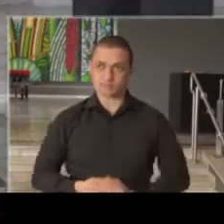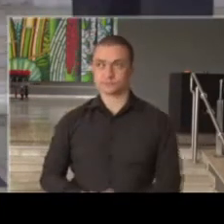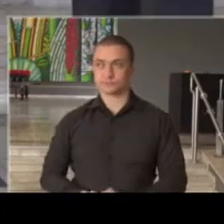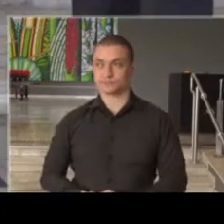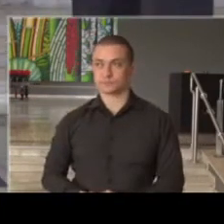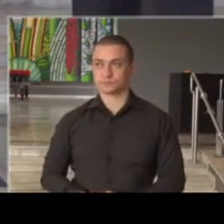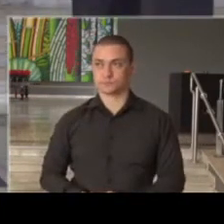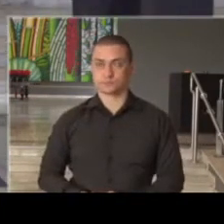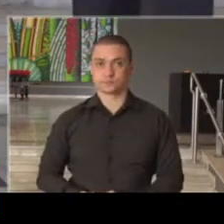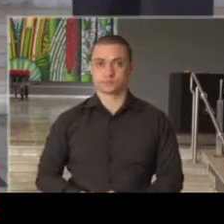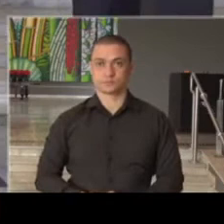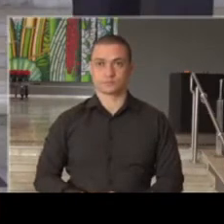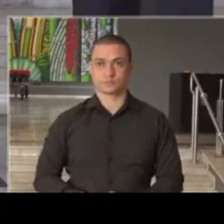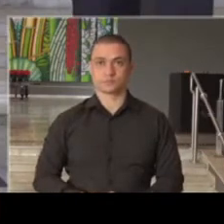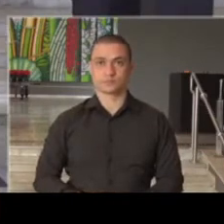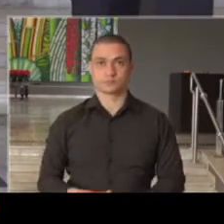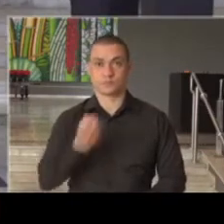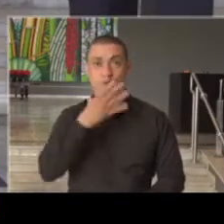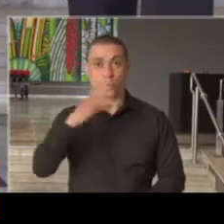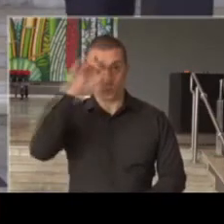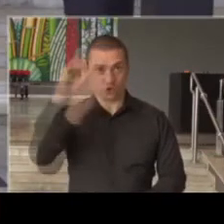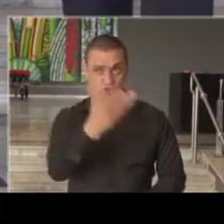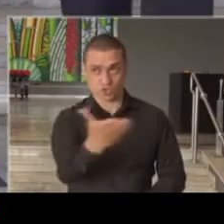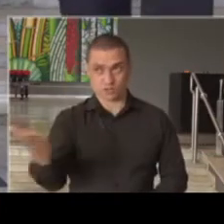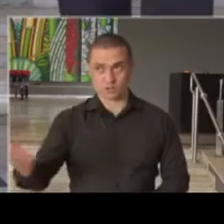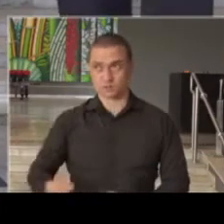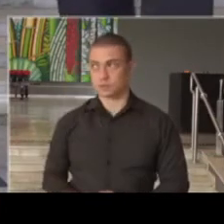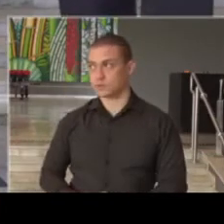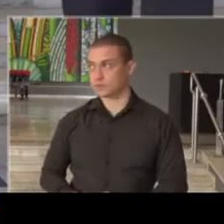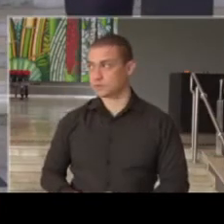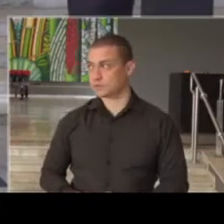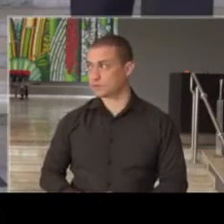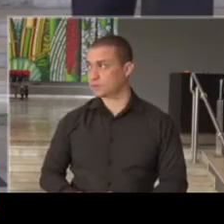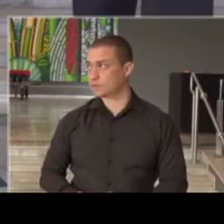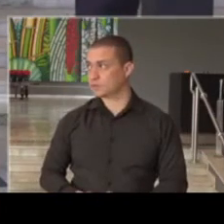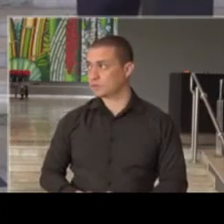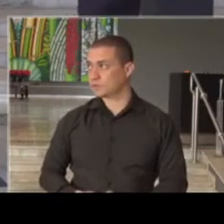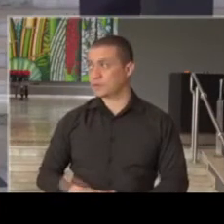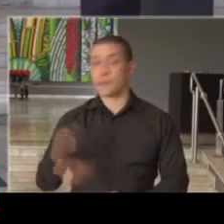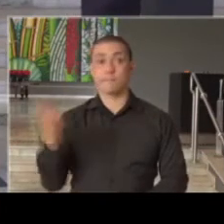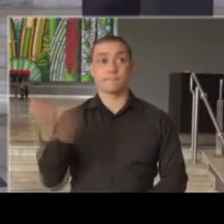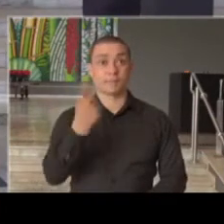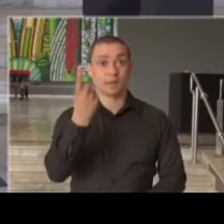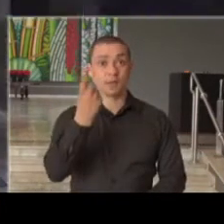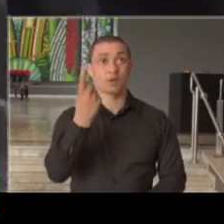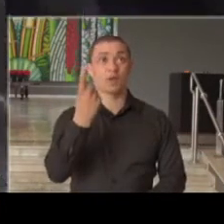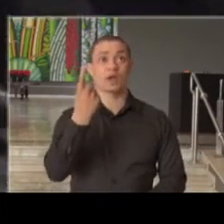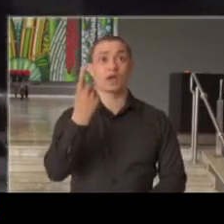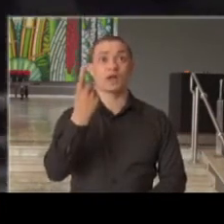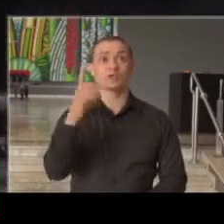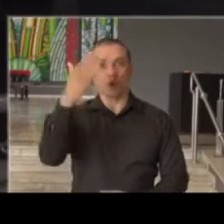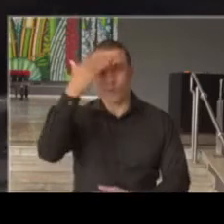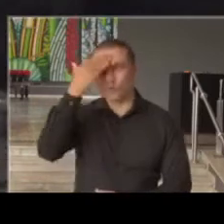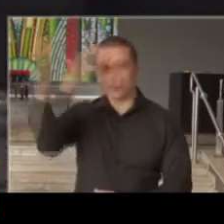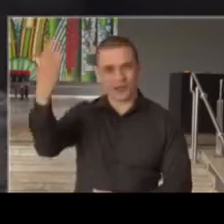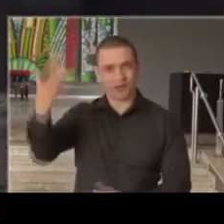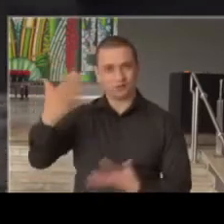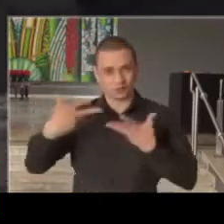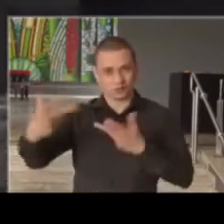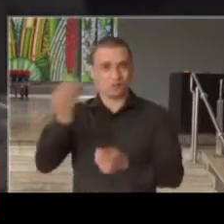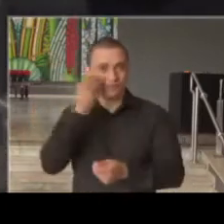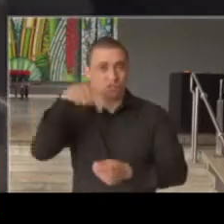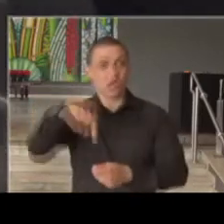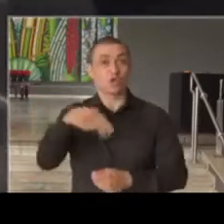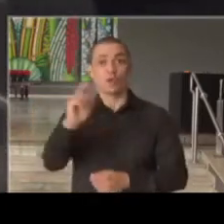Geraldo. Bom dia a todos. Em primeiro lugar, eu quero agradecer a oportunidade de estar aqui, falando em nome